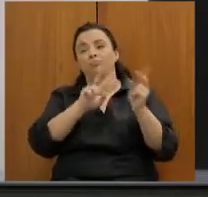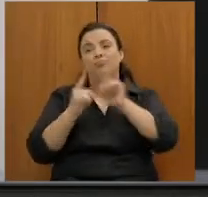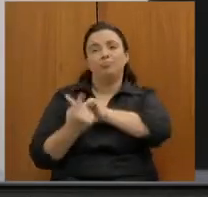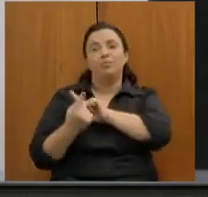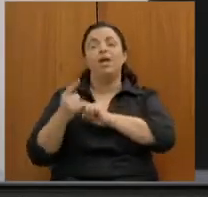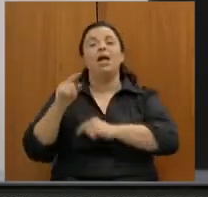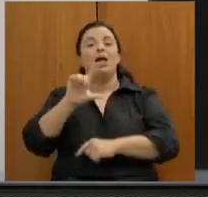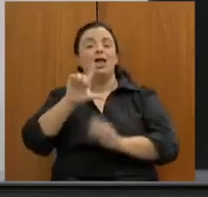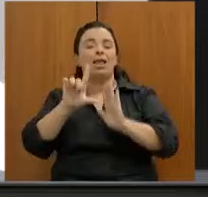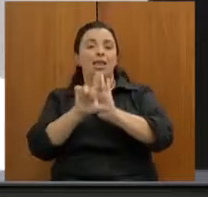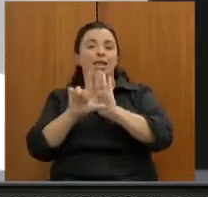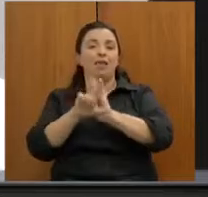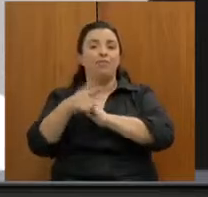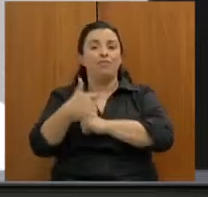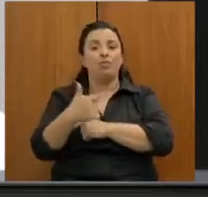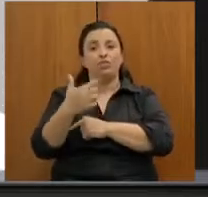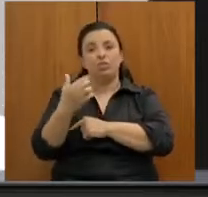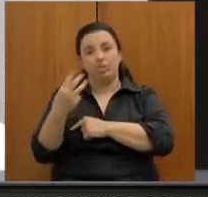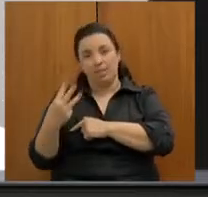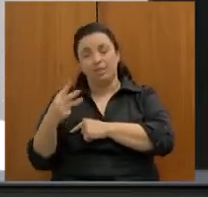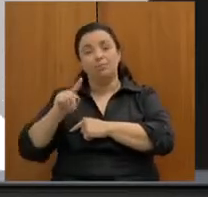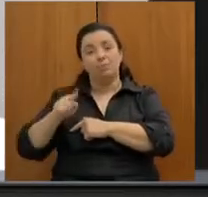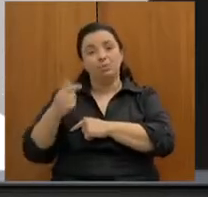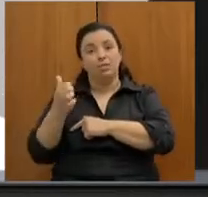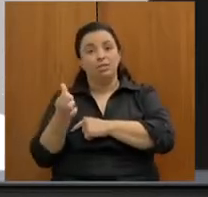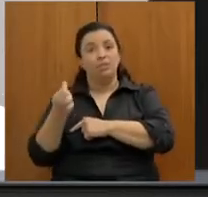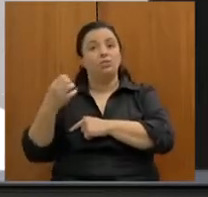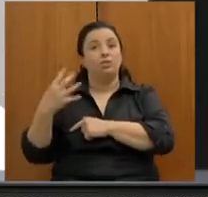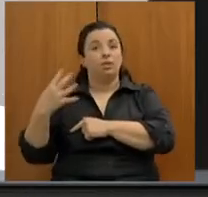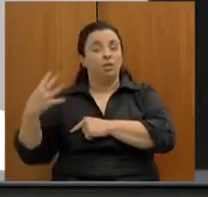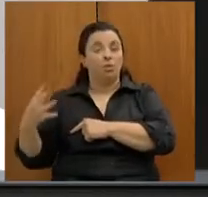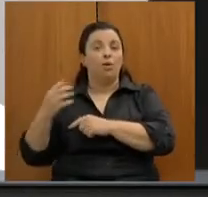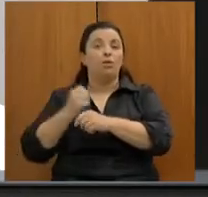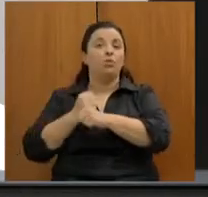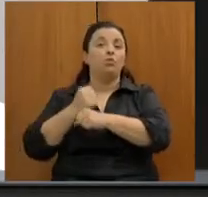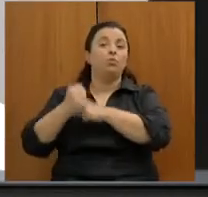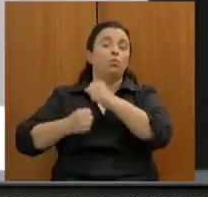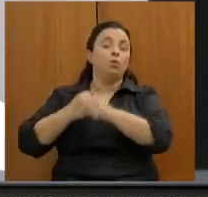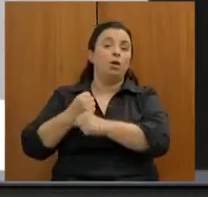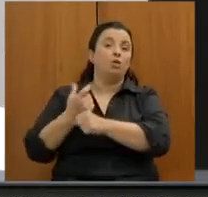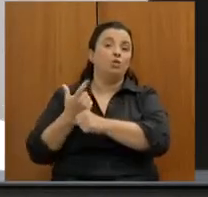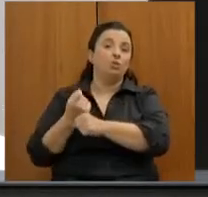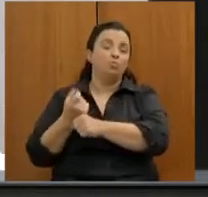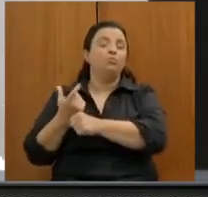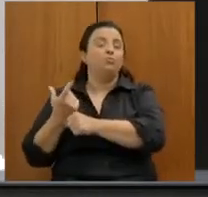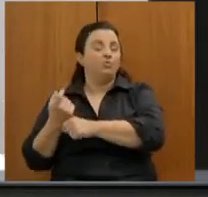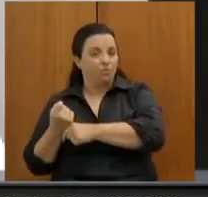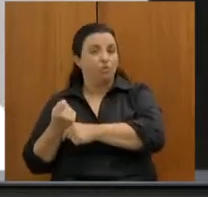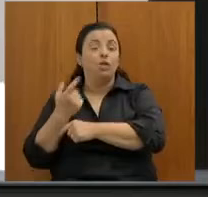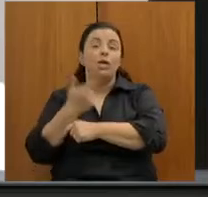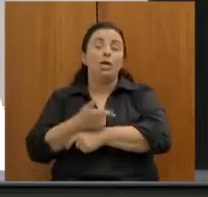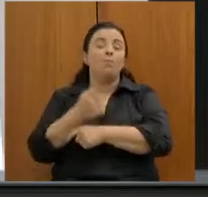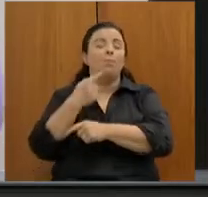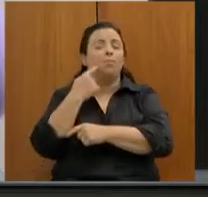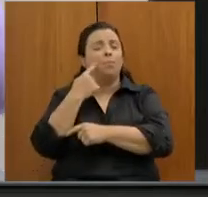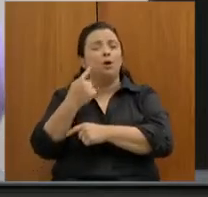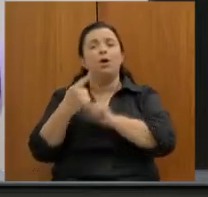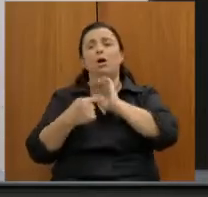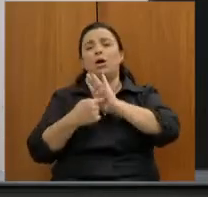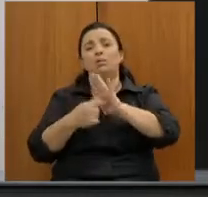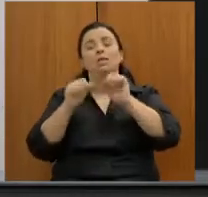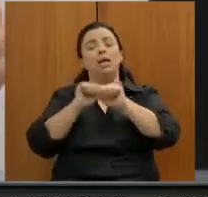1644 de 2020 e fica claro a importância da parceria entre o judiciário eo legislativo